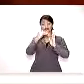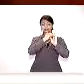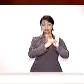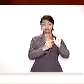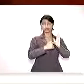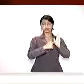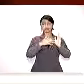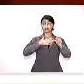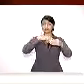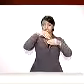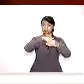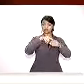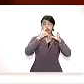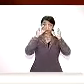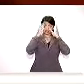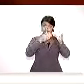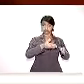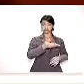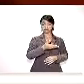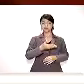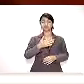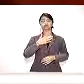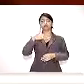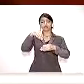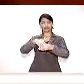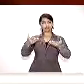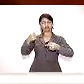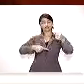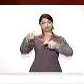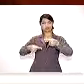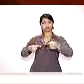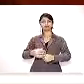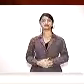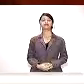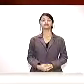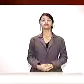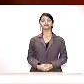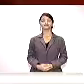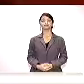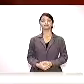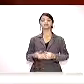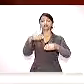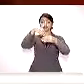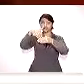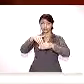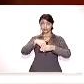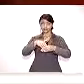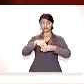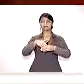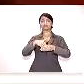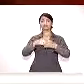dos votos específicos votos que estão em discussão em